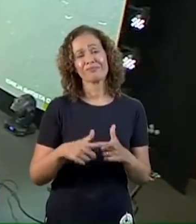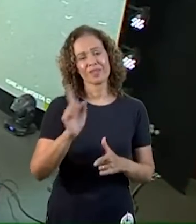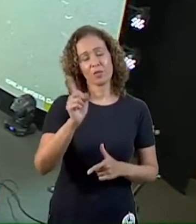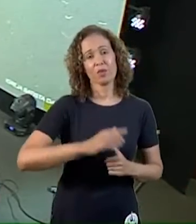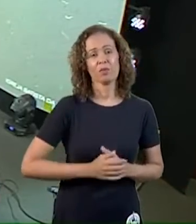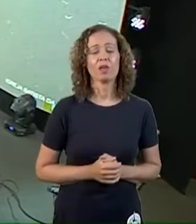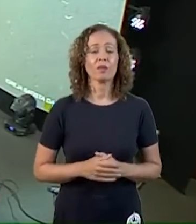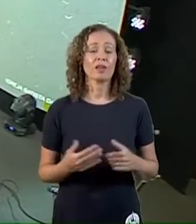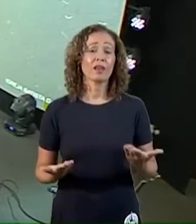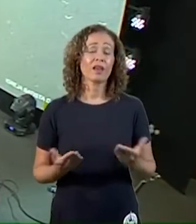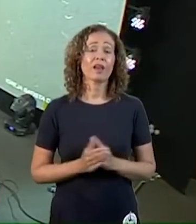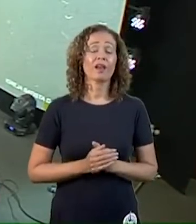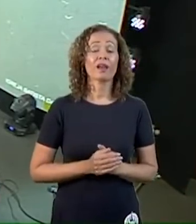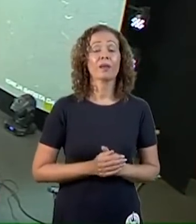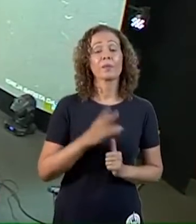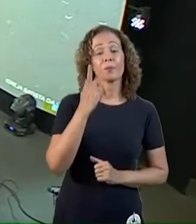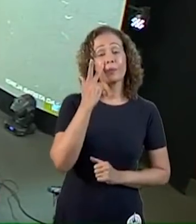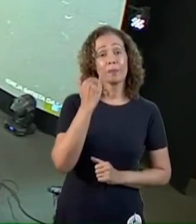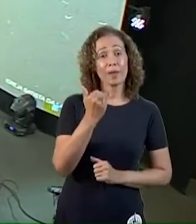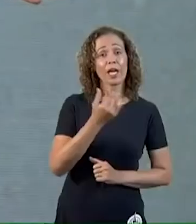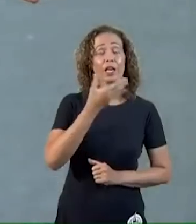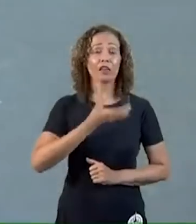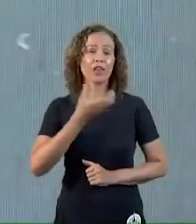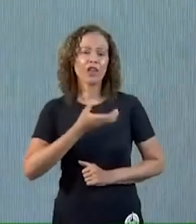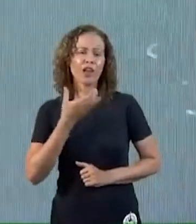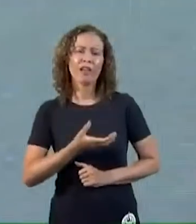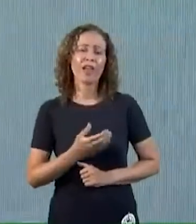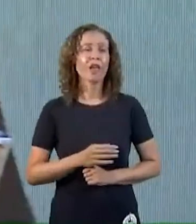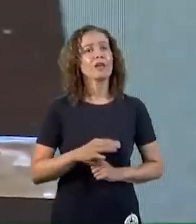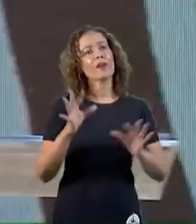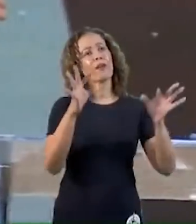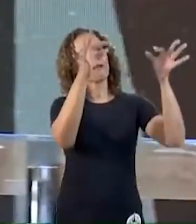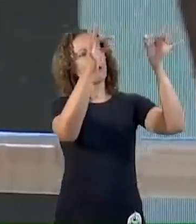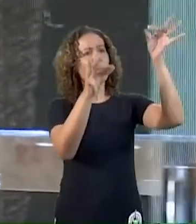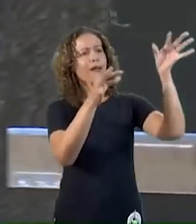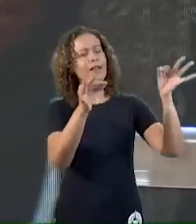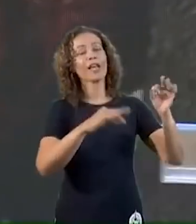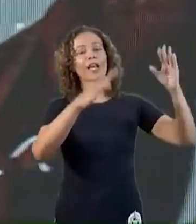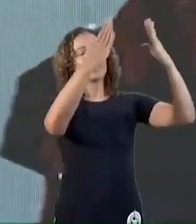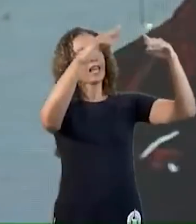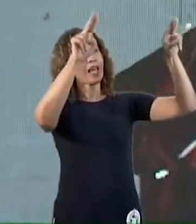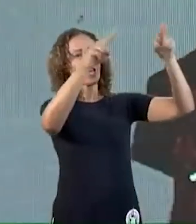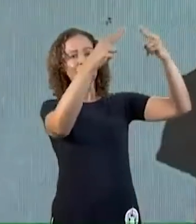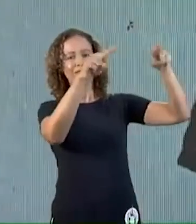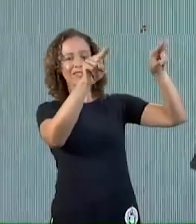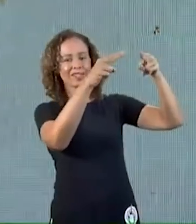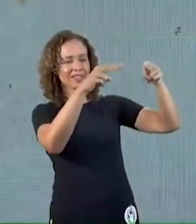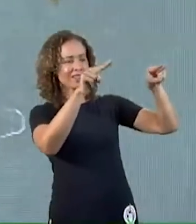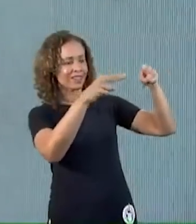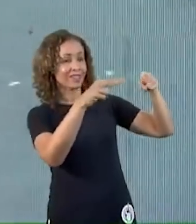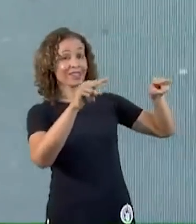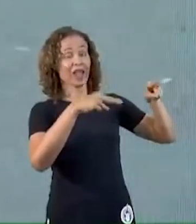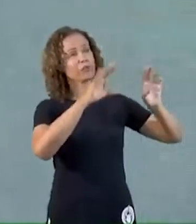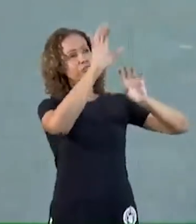Noel, põe. Você sabe que não é esse velho que tem a ver nada com nada. Você sabe que é Jesus, sim ou não? Você sabe que é Jesus. Você